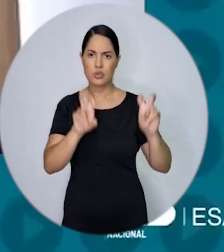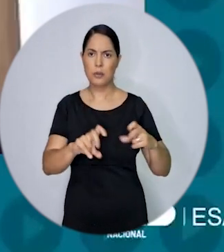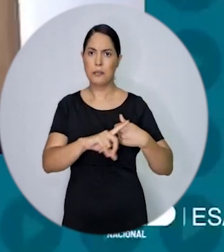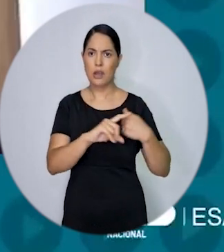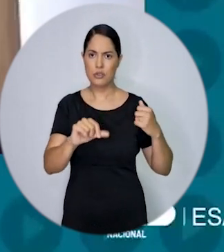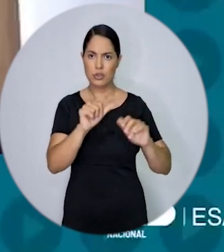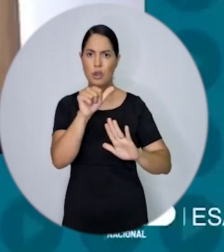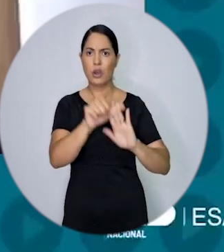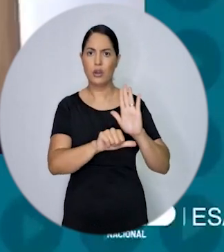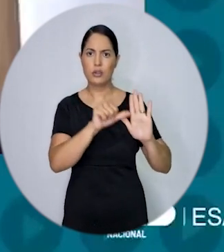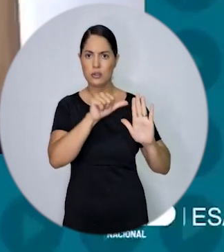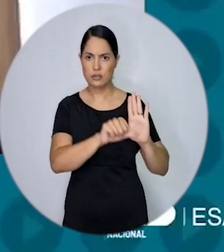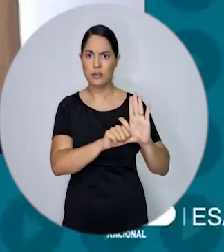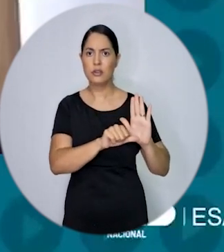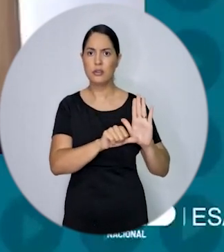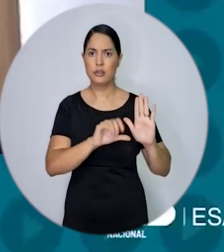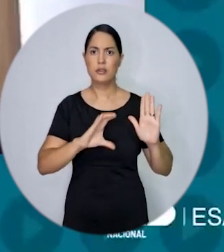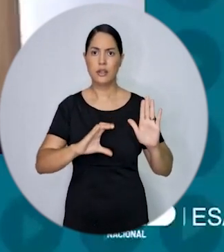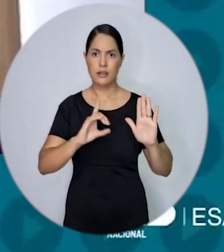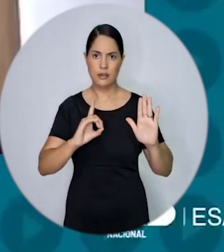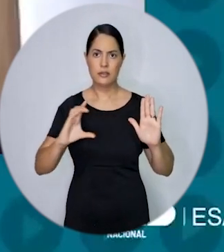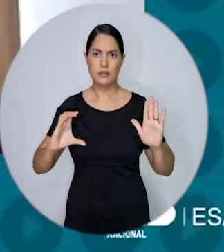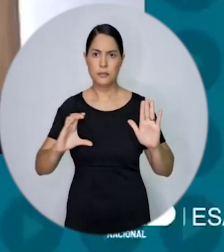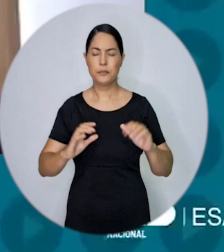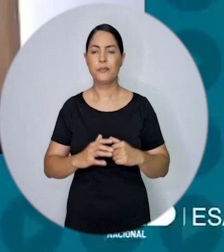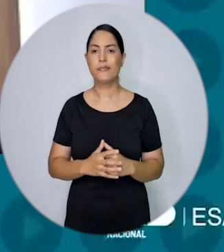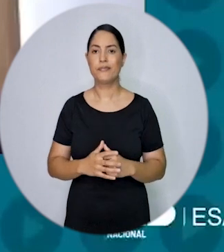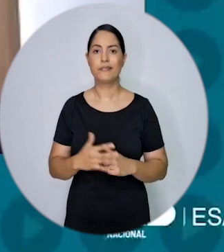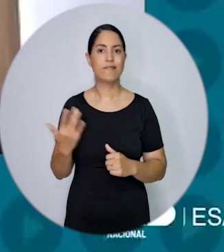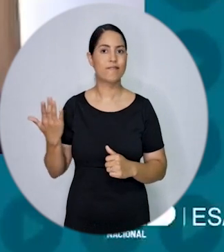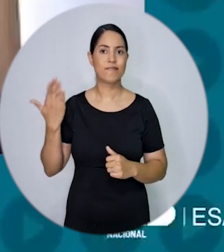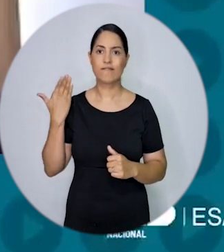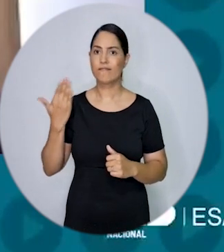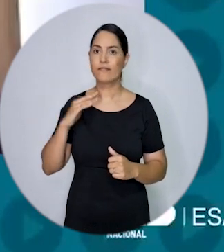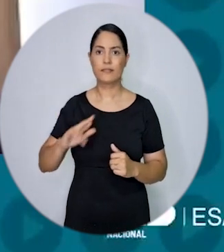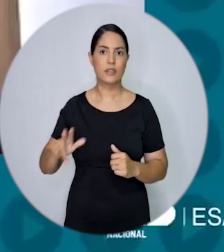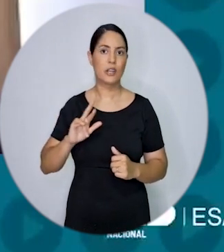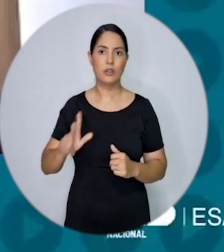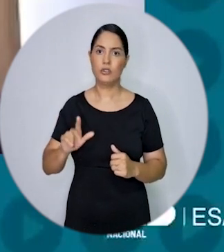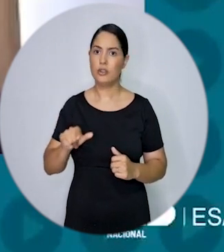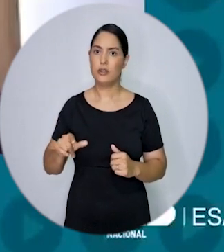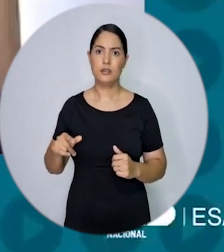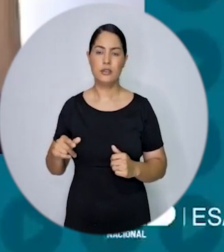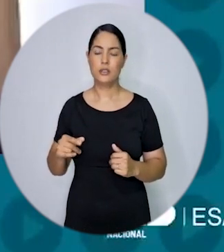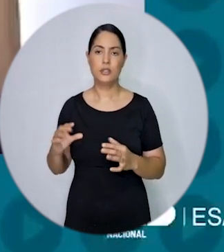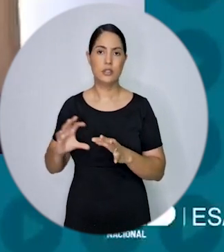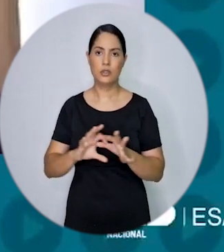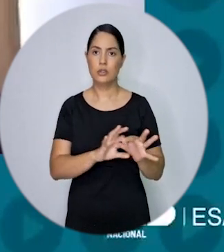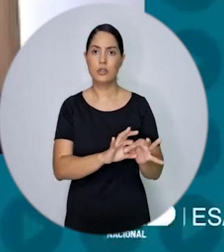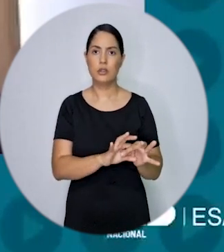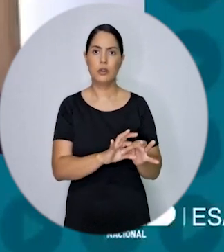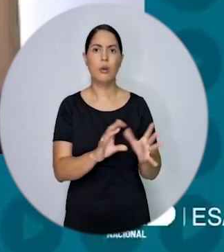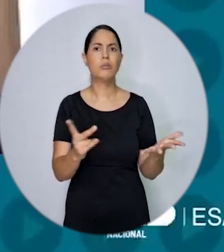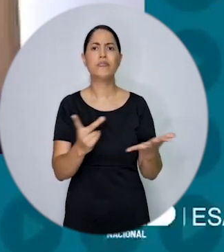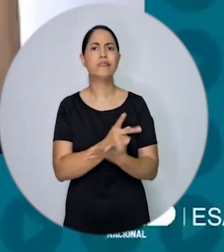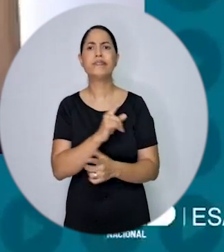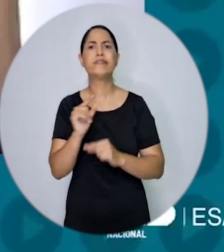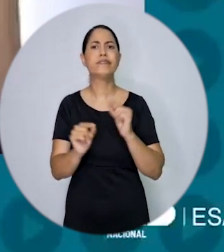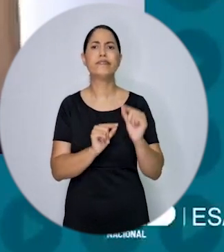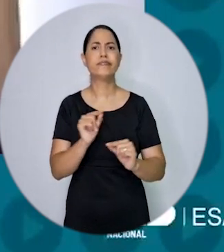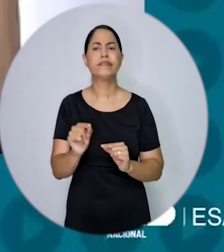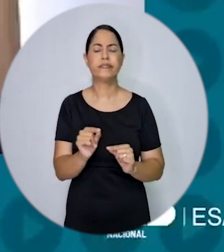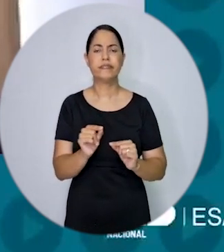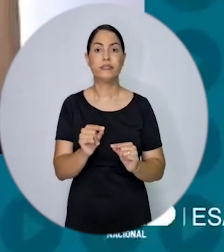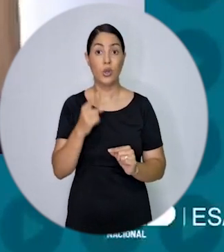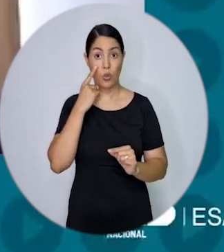alteração de artigos do Código de Defesa do Consumidor, né? O que não acabou vingando, né? Na verdade, o que aconteceu